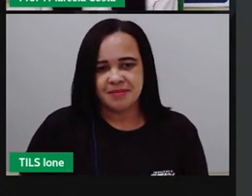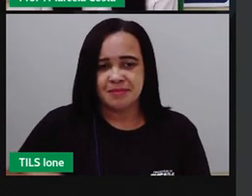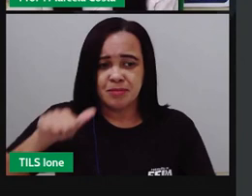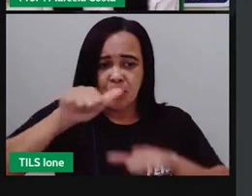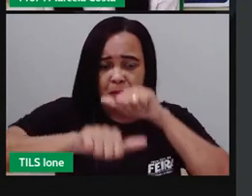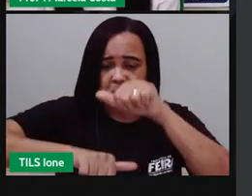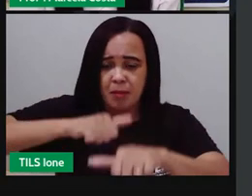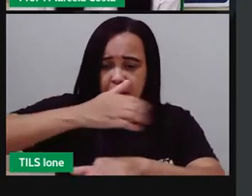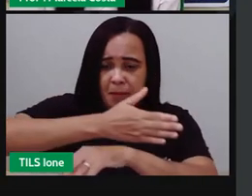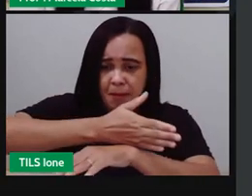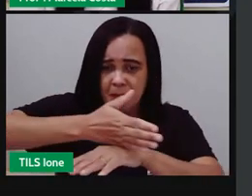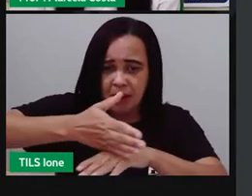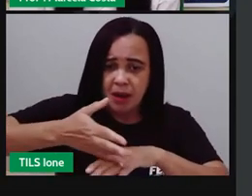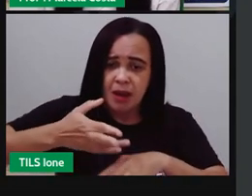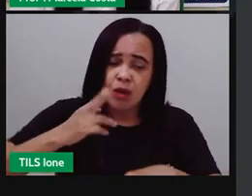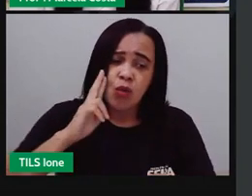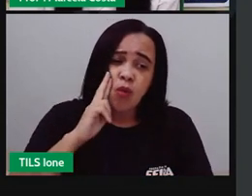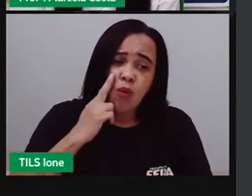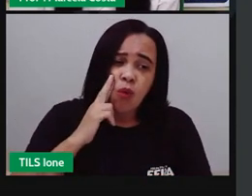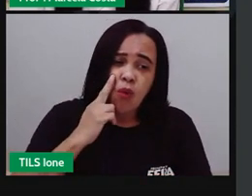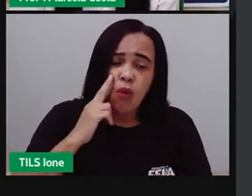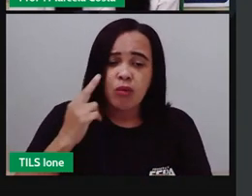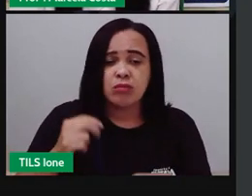De branco virou roxinho.